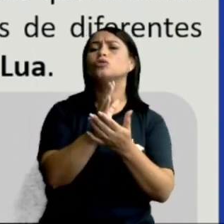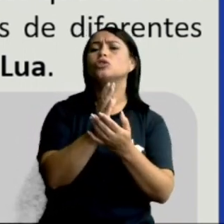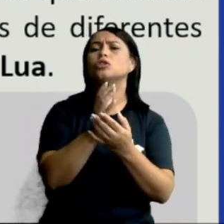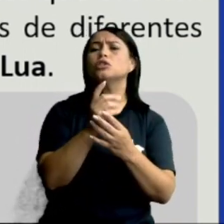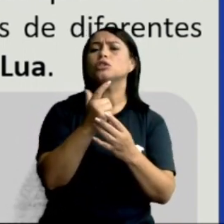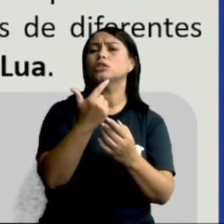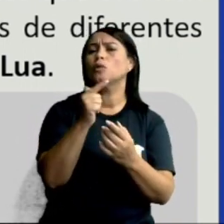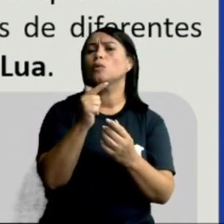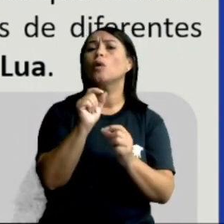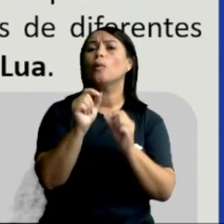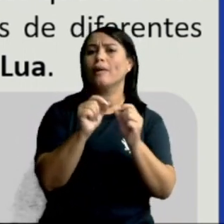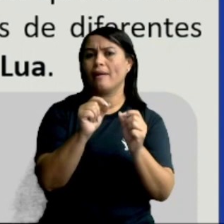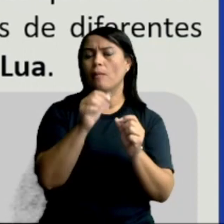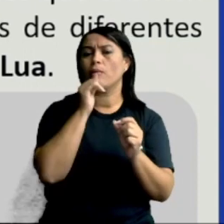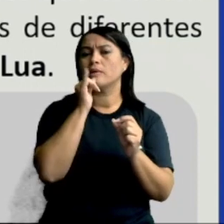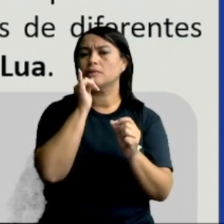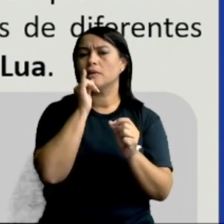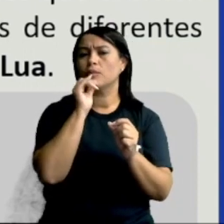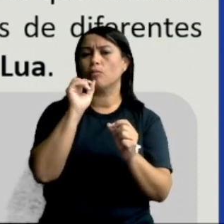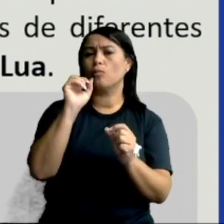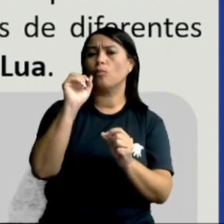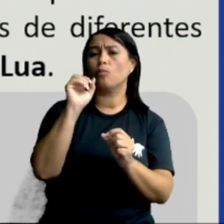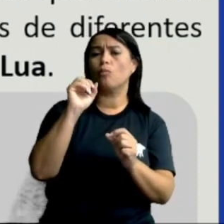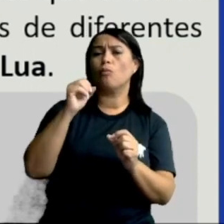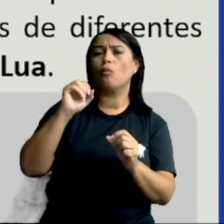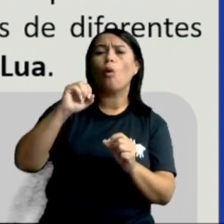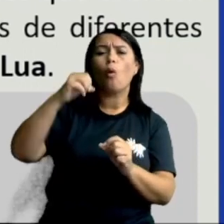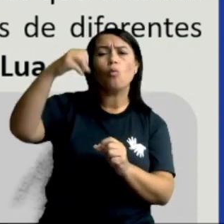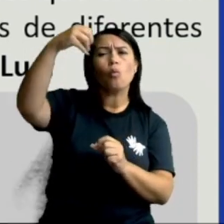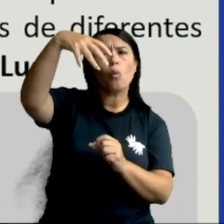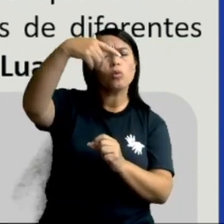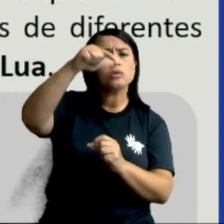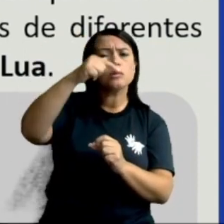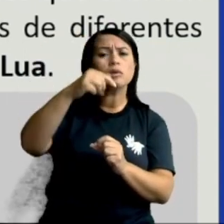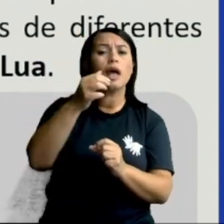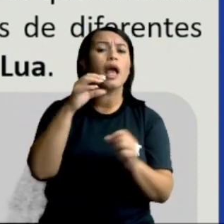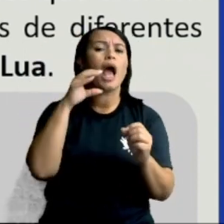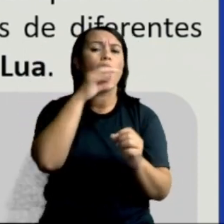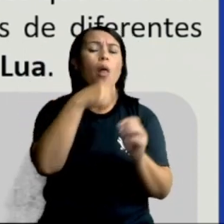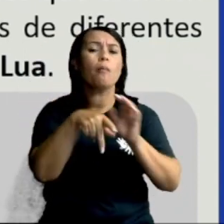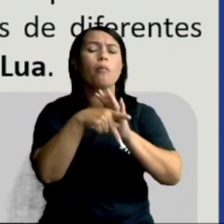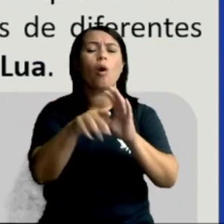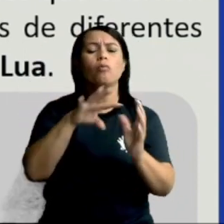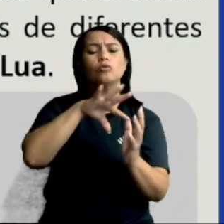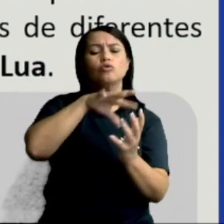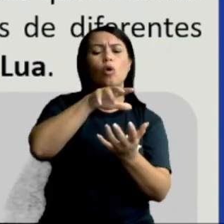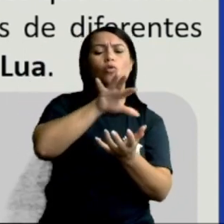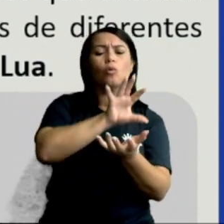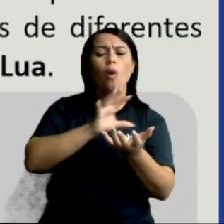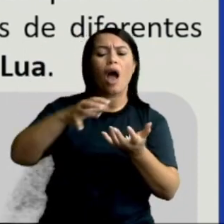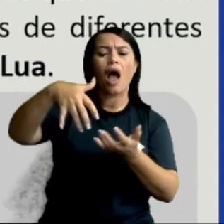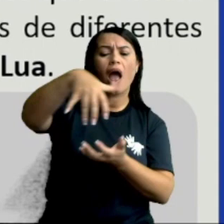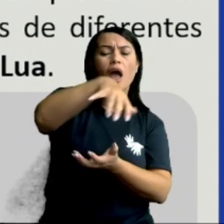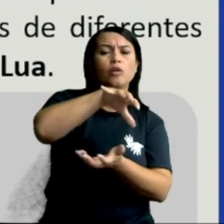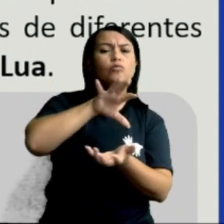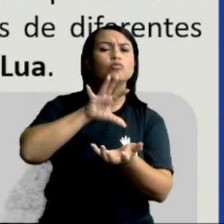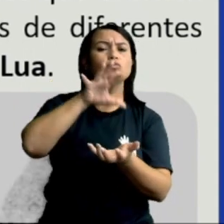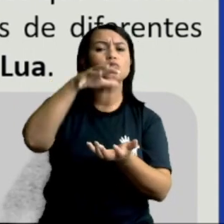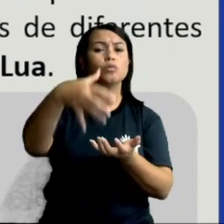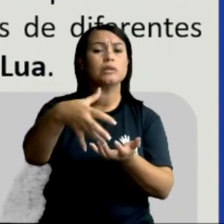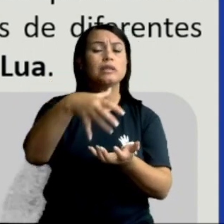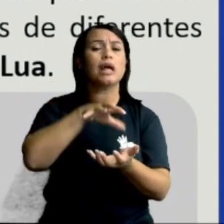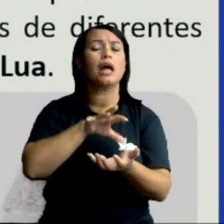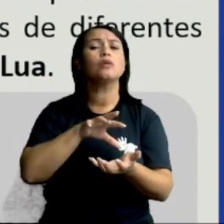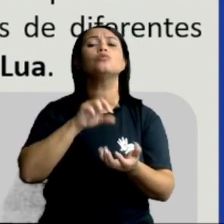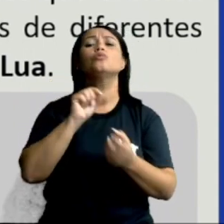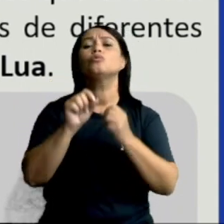e calor próprios, sólidos, arredondados e com gravidade própria, os